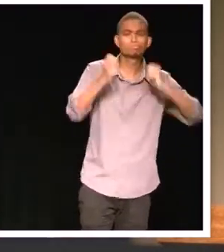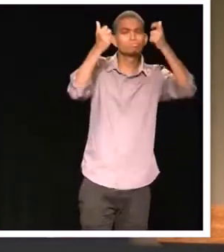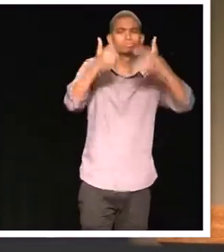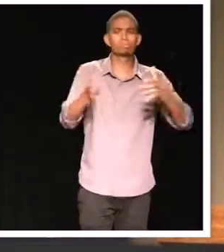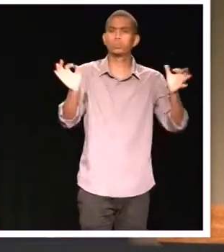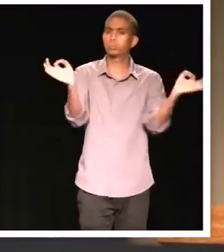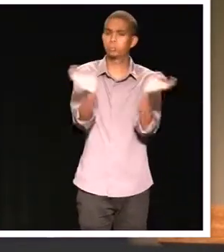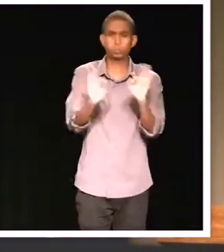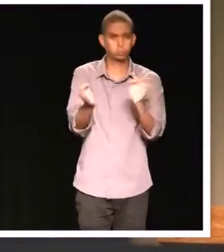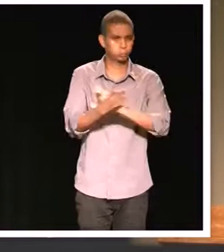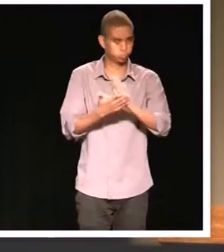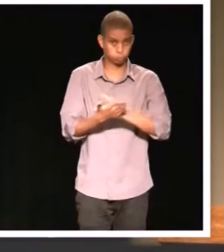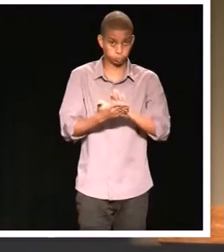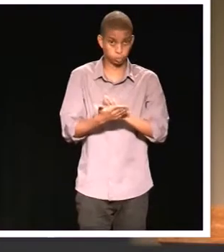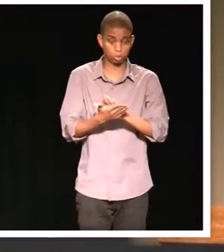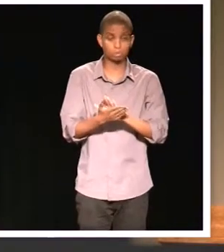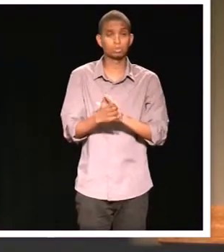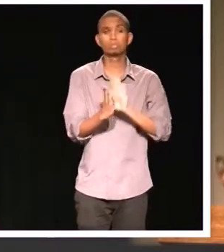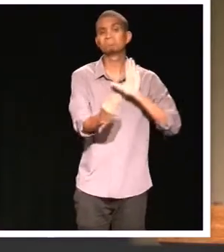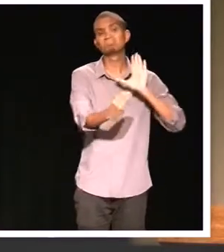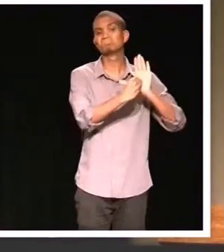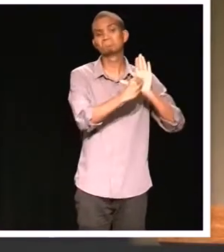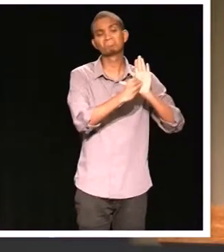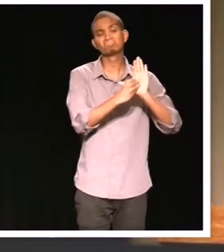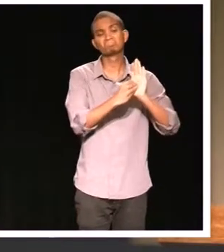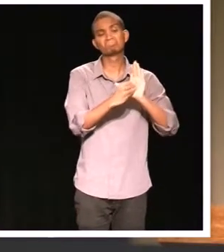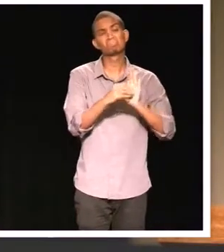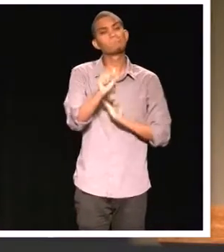em inclusão, nem em nada. Simplesmente